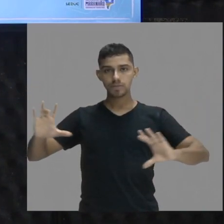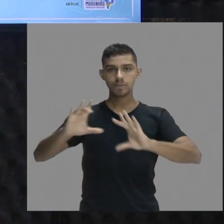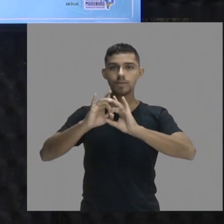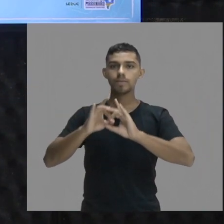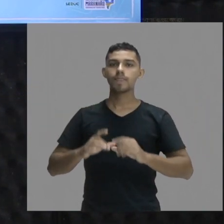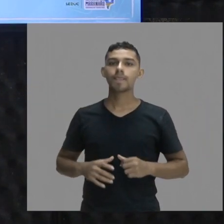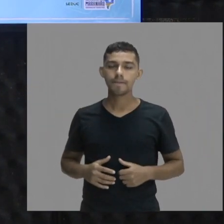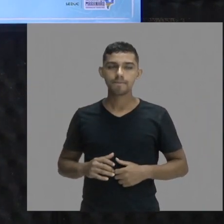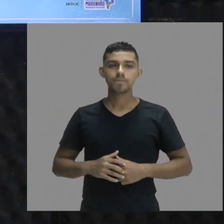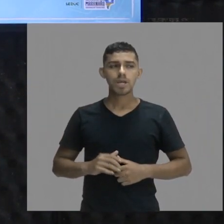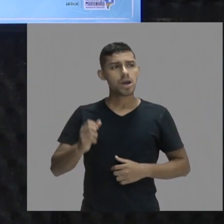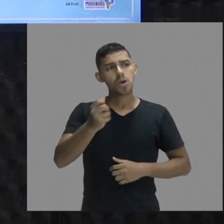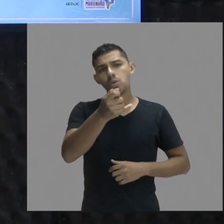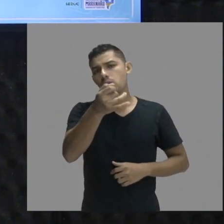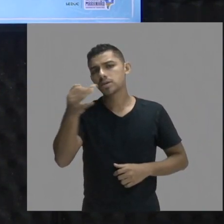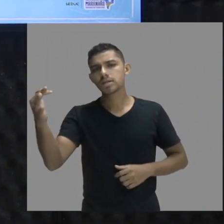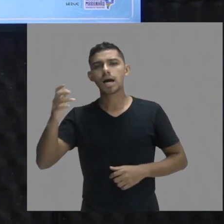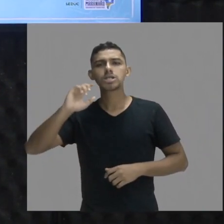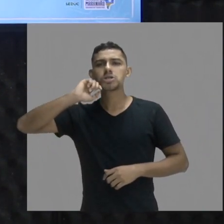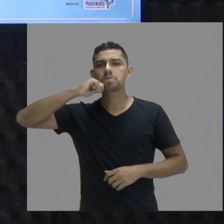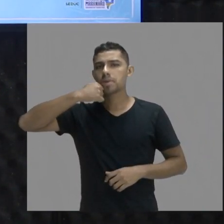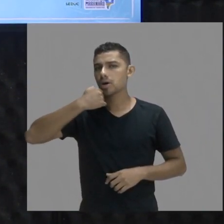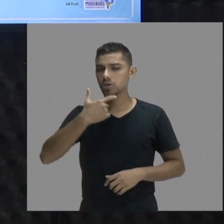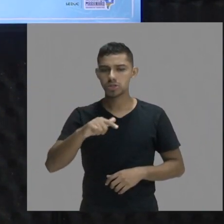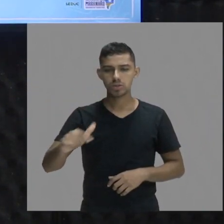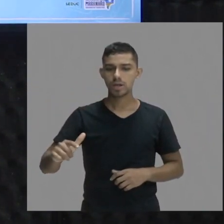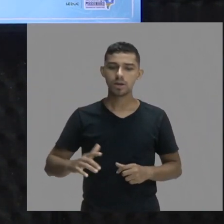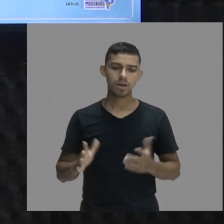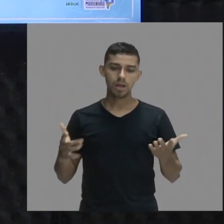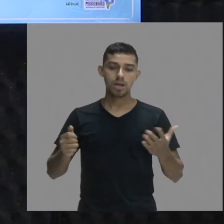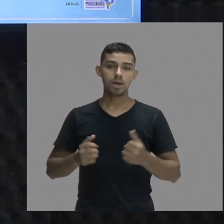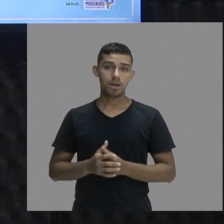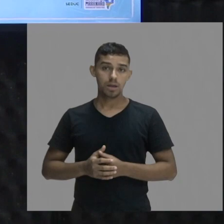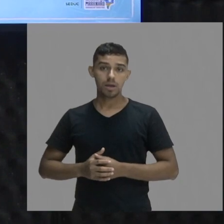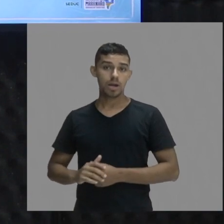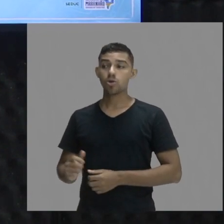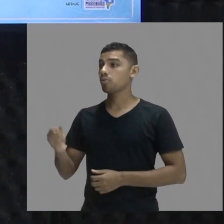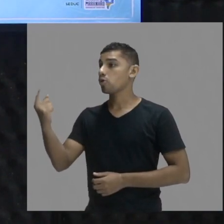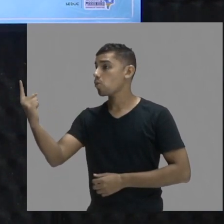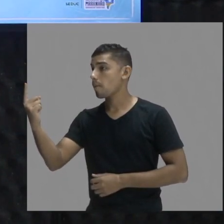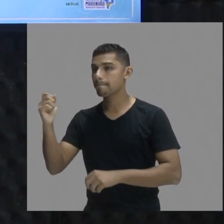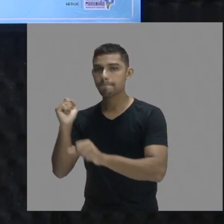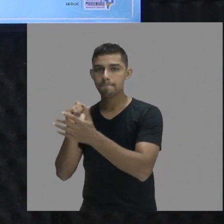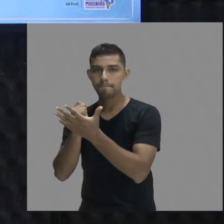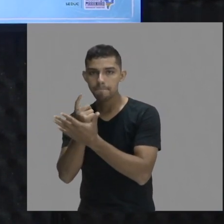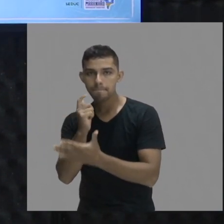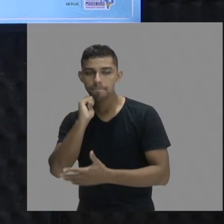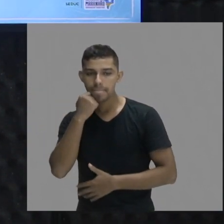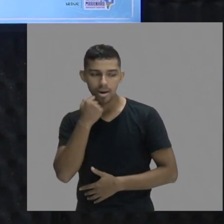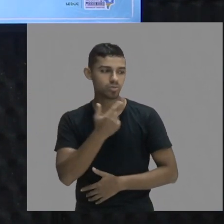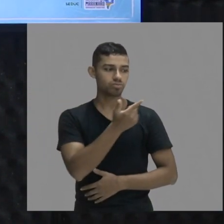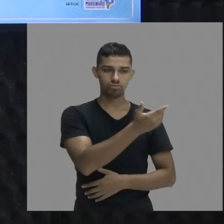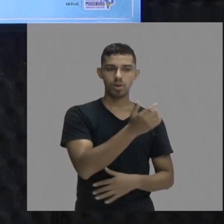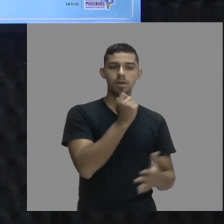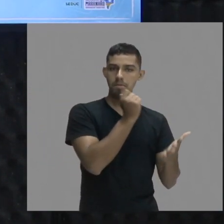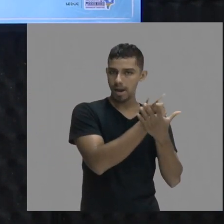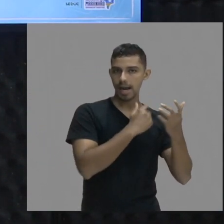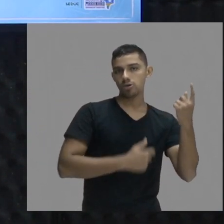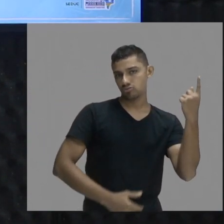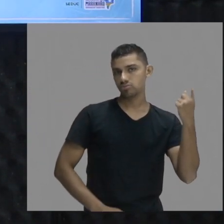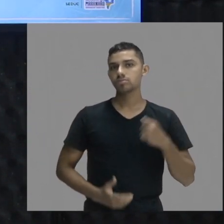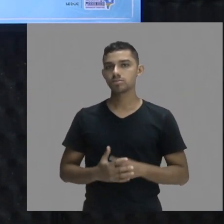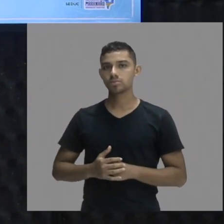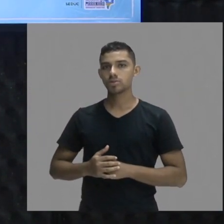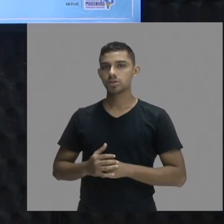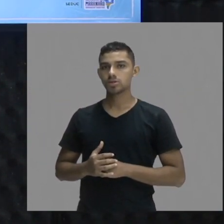valor, quantidade de pães sem valor? Não, se o cara comprou o pão, ele vai ter que pagar. Para cada valor que eu tenho de pão aqui,